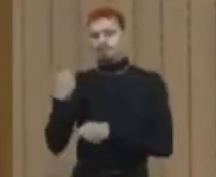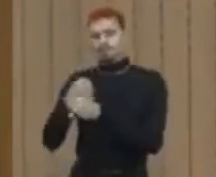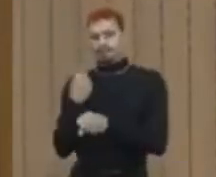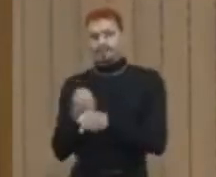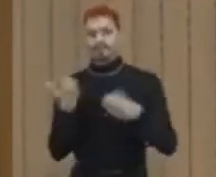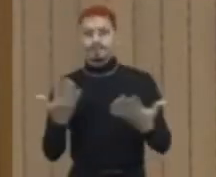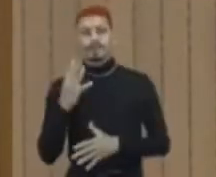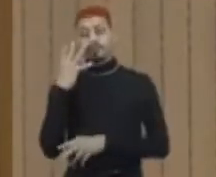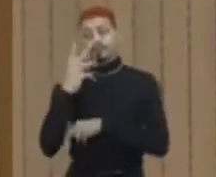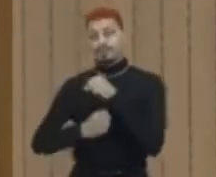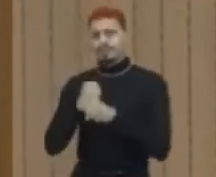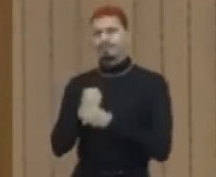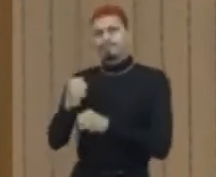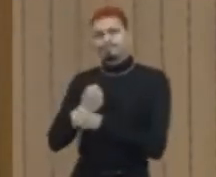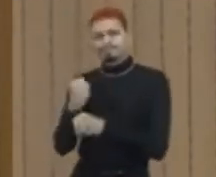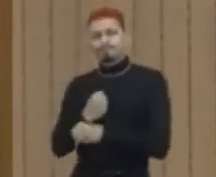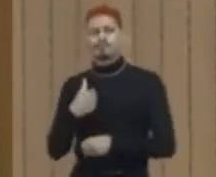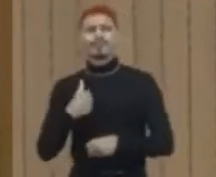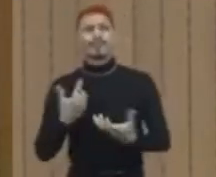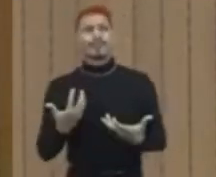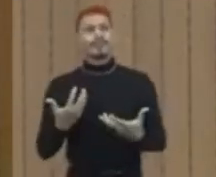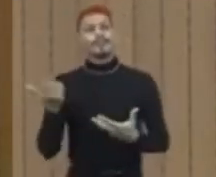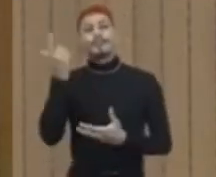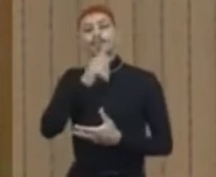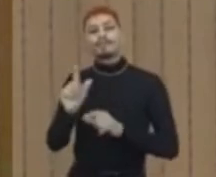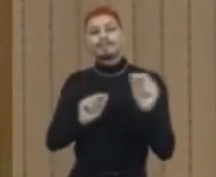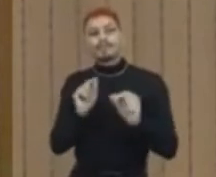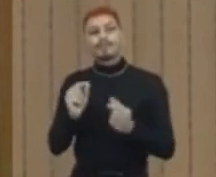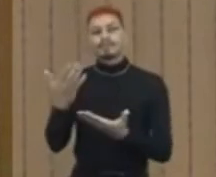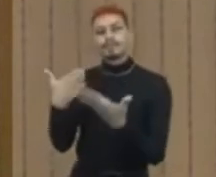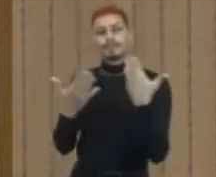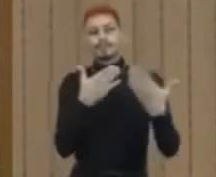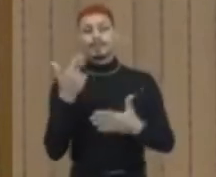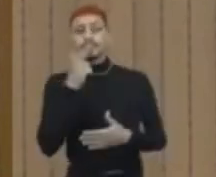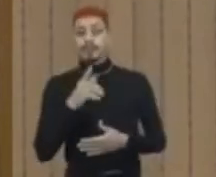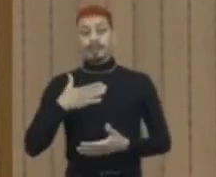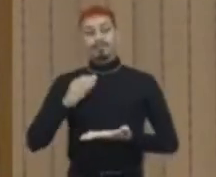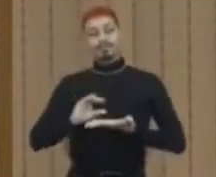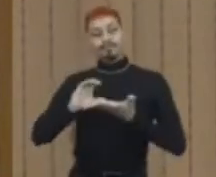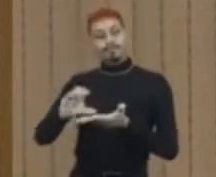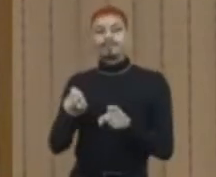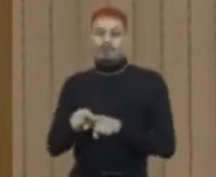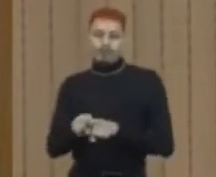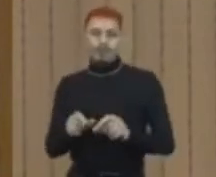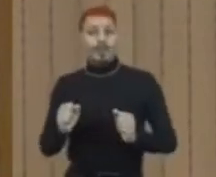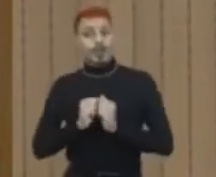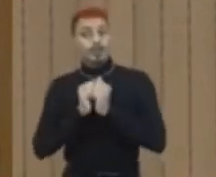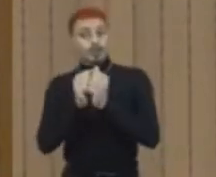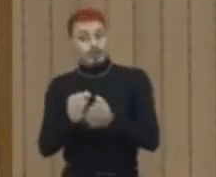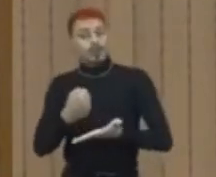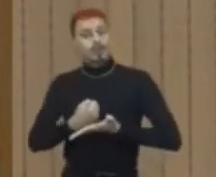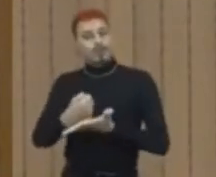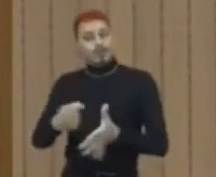por 4 anos e pude dialogar também para conseguir fazer minha contribuição para a liberação da obra,